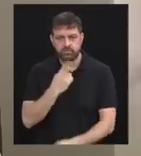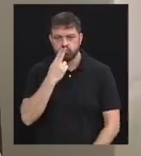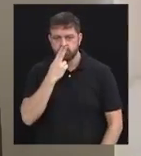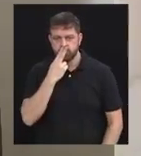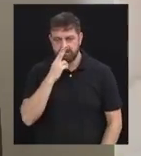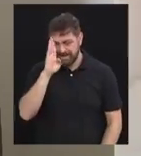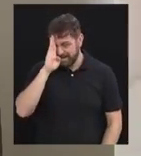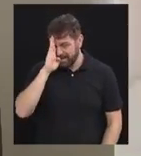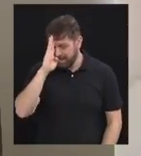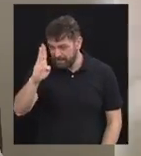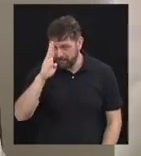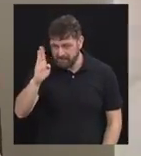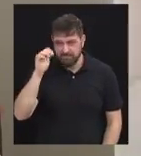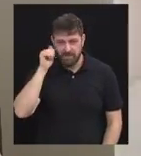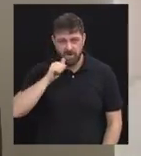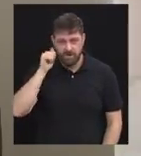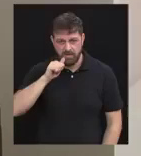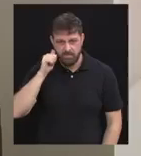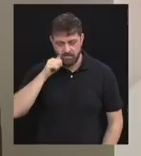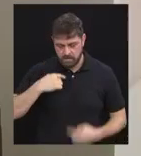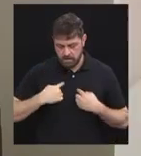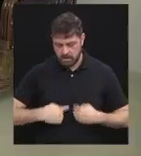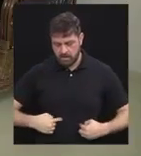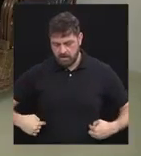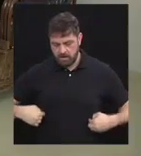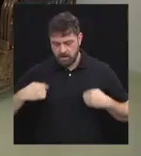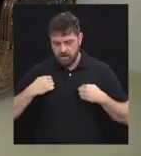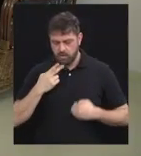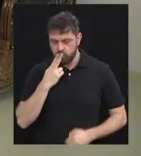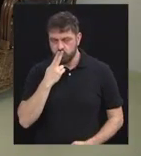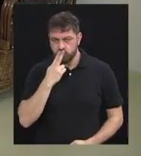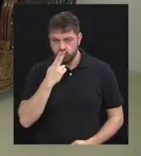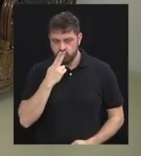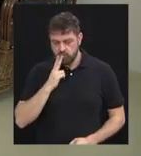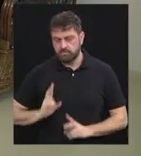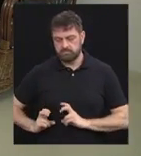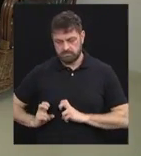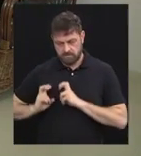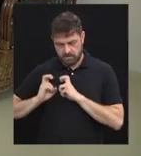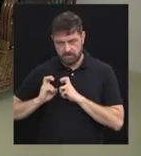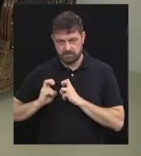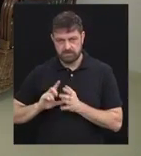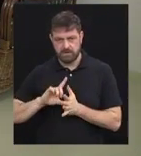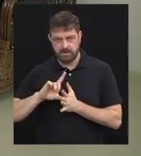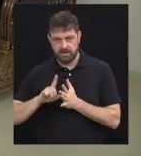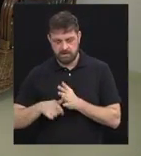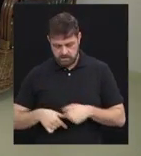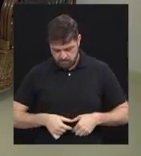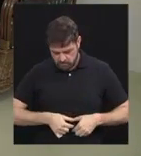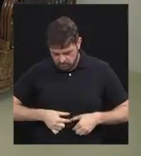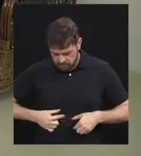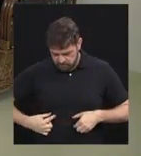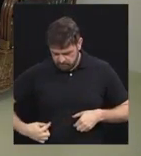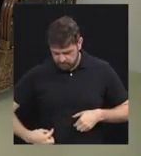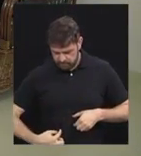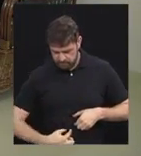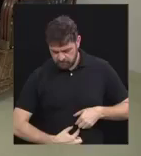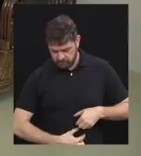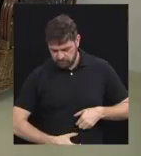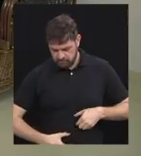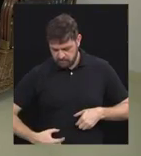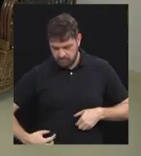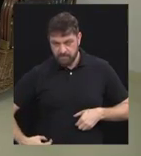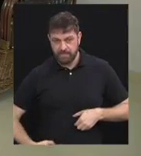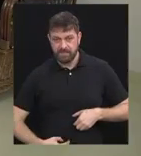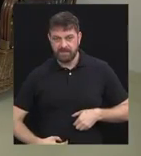principal causa de morte na mulher por câncer, é o câncer de pulmão. Depois, o câncer de intestino grosso, é o terceiro